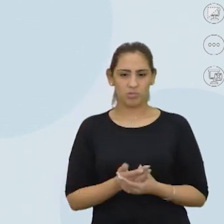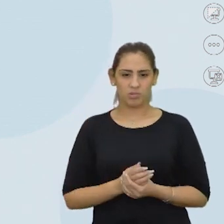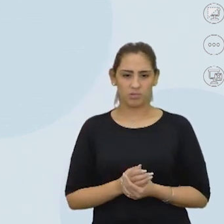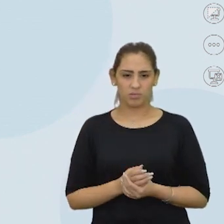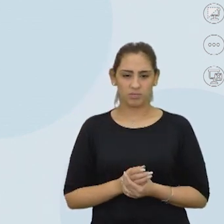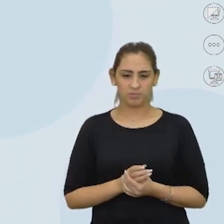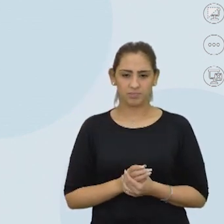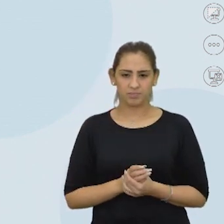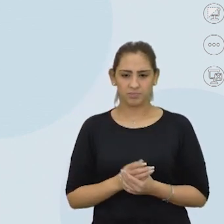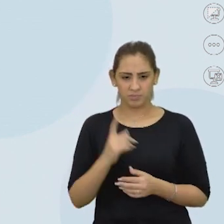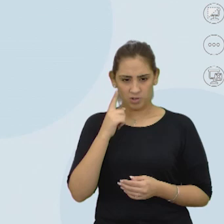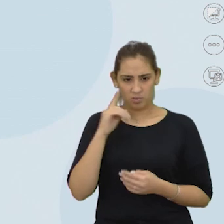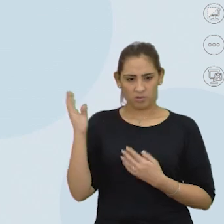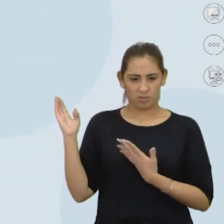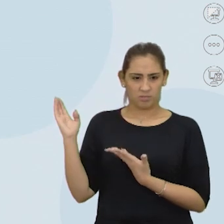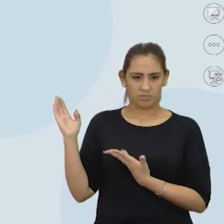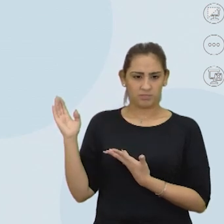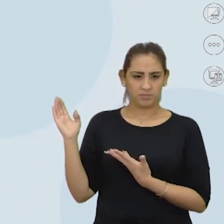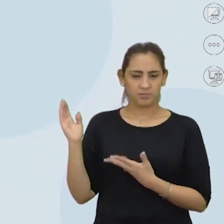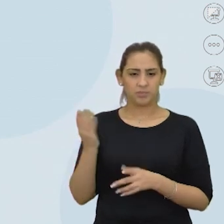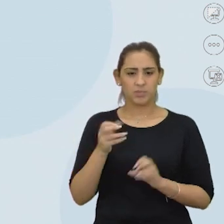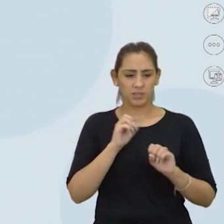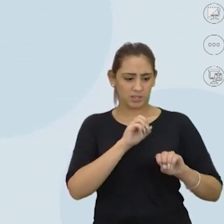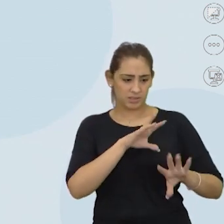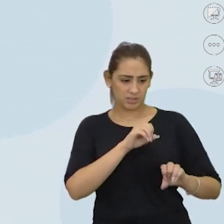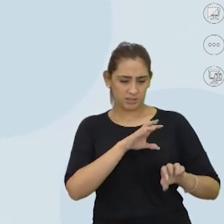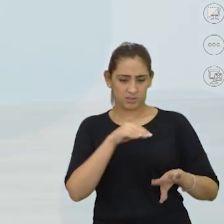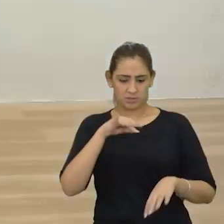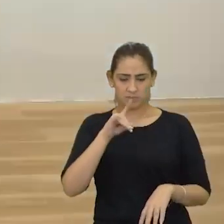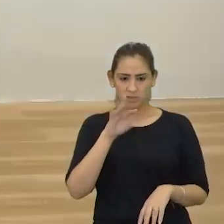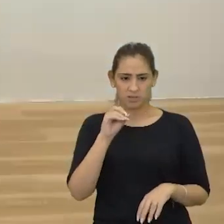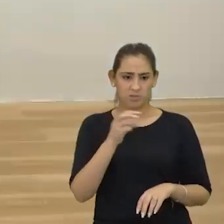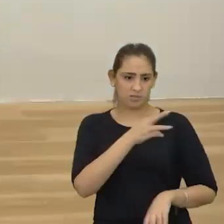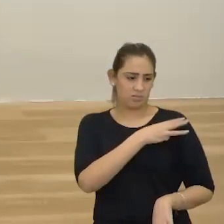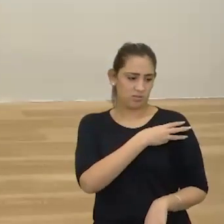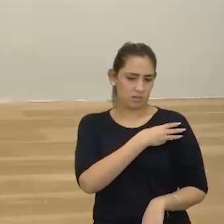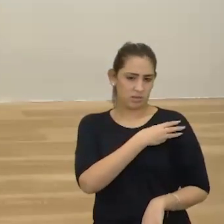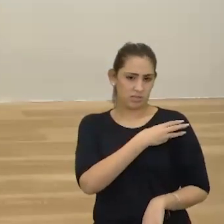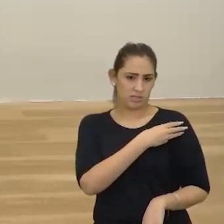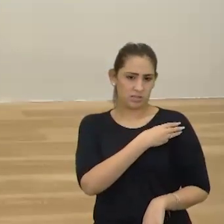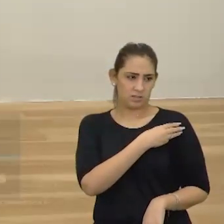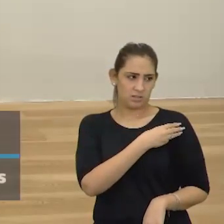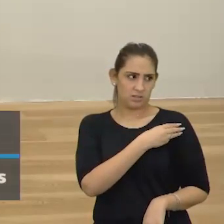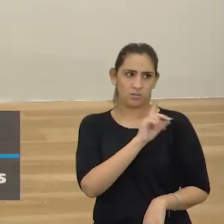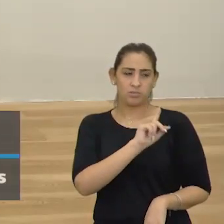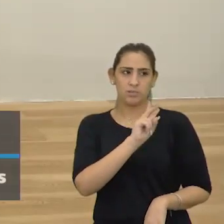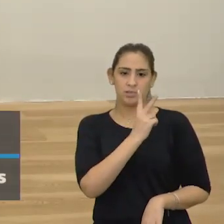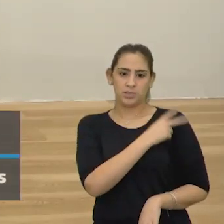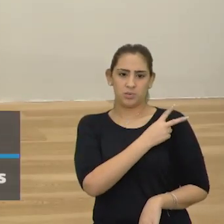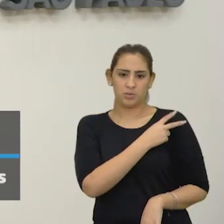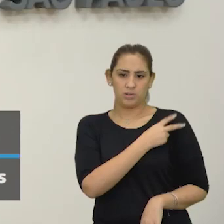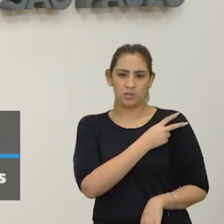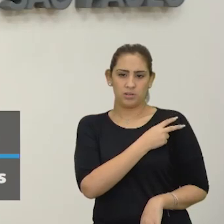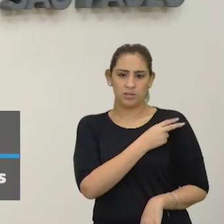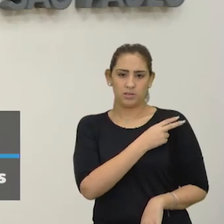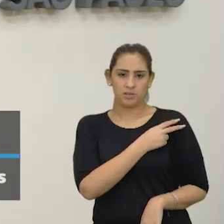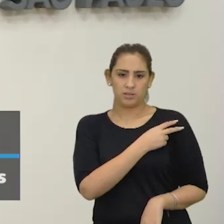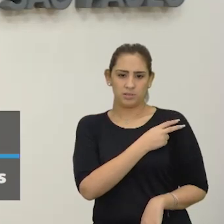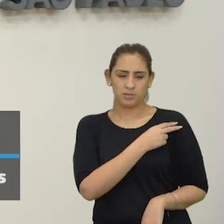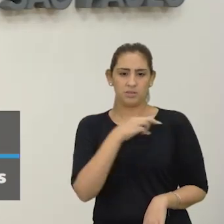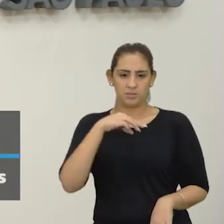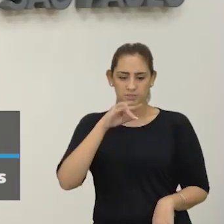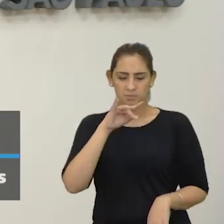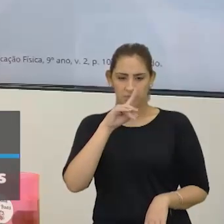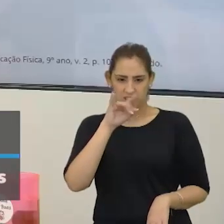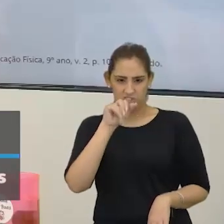pensar nisso, porque até no ensino médio, né, Juliana, na terceira série, não foi na segunda série? Segunda. Da mídia, mídia